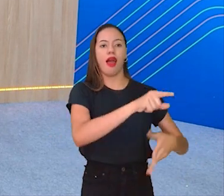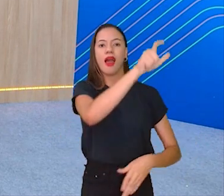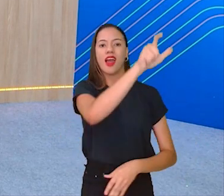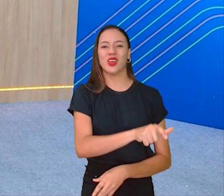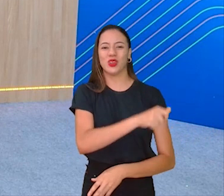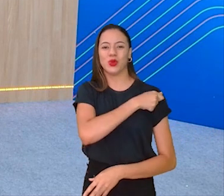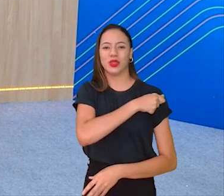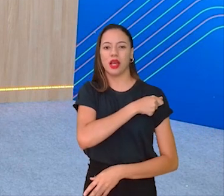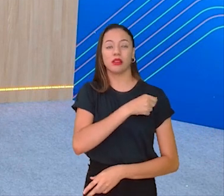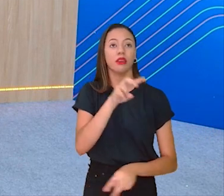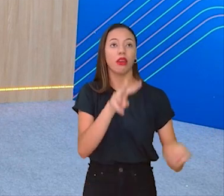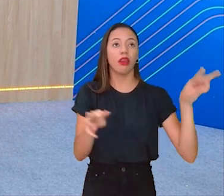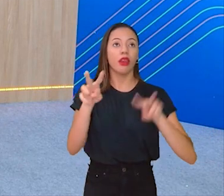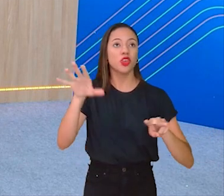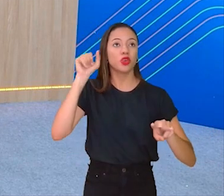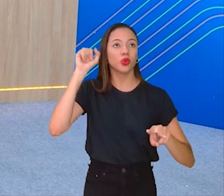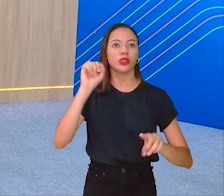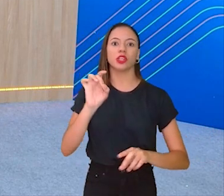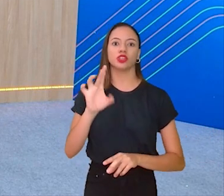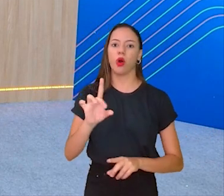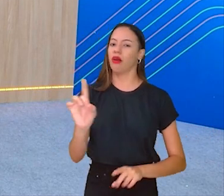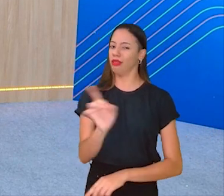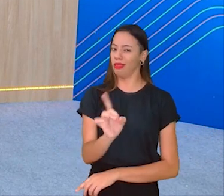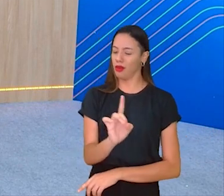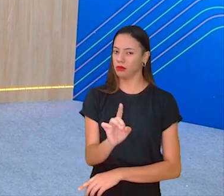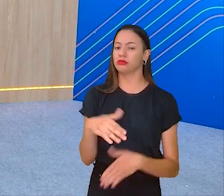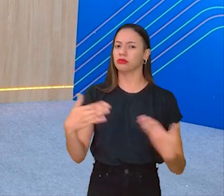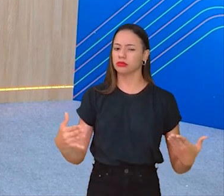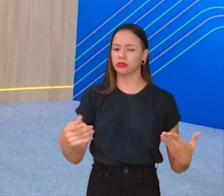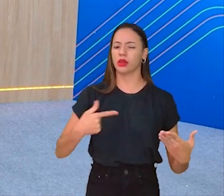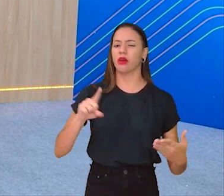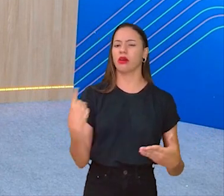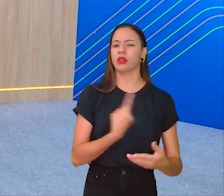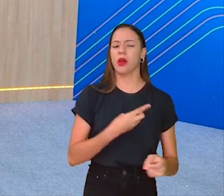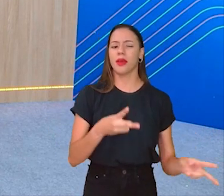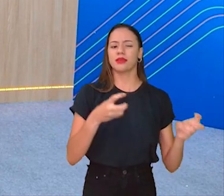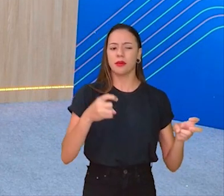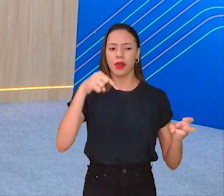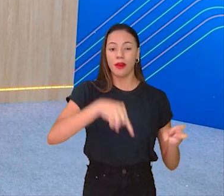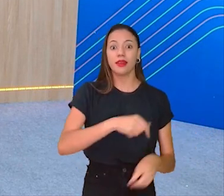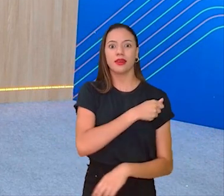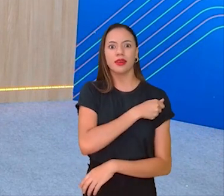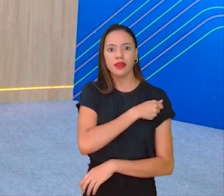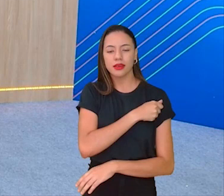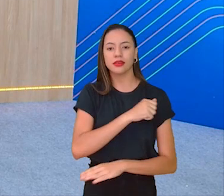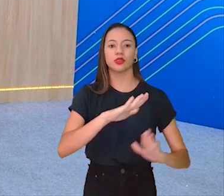vê muito isso nos nossos estudantes aqui da rede. Quanto de criatividade que tem em